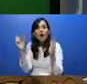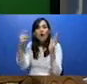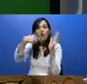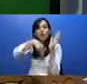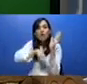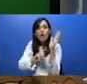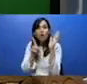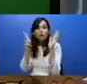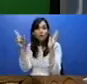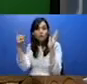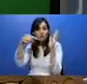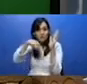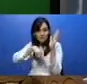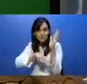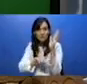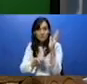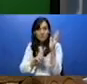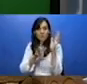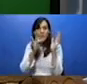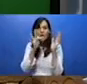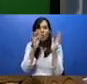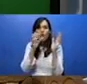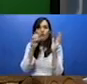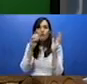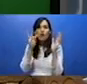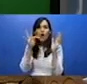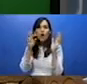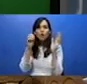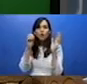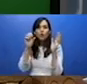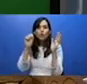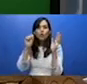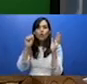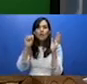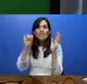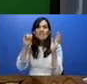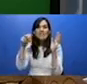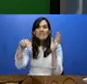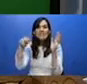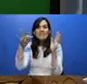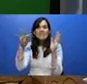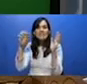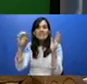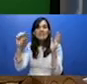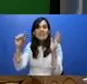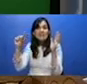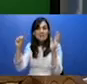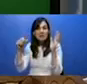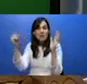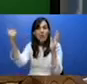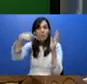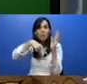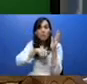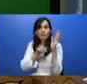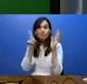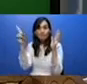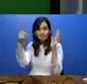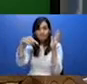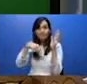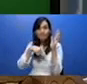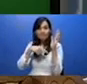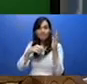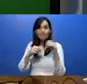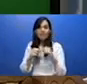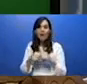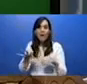Tá, crianças? Então, nós trouxemos aqui. Mas se vocês quiserem, como sugestão, não é obrigado, fazer em casa. Pega a